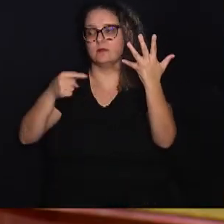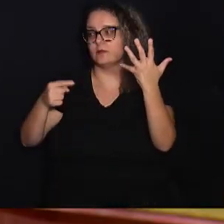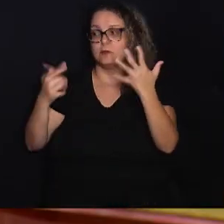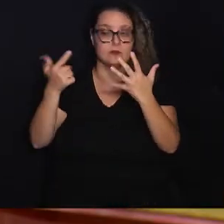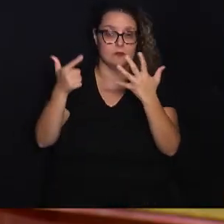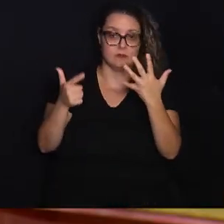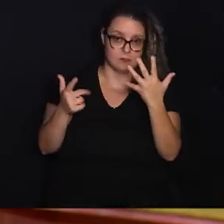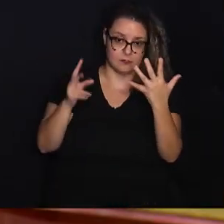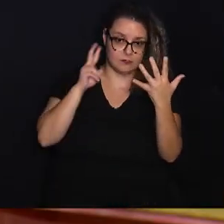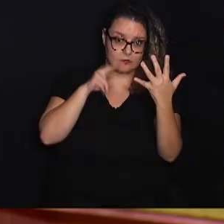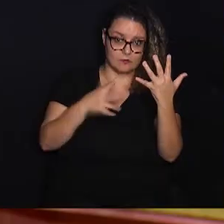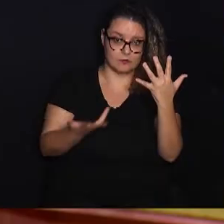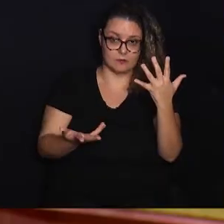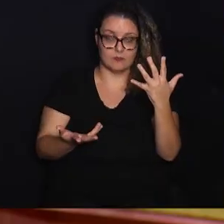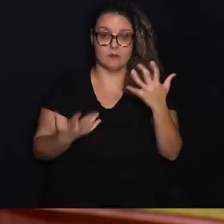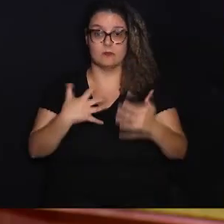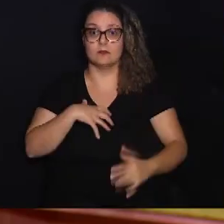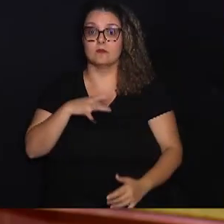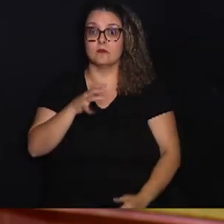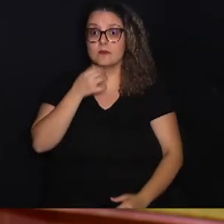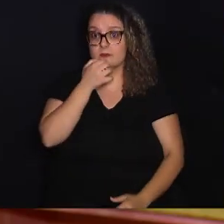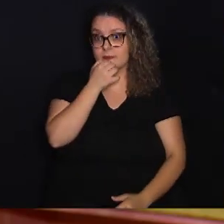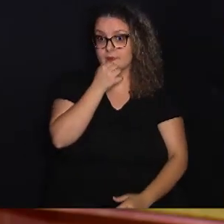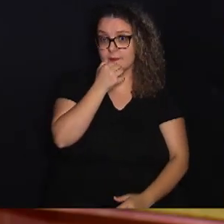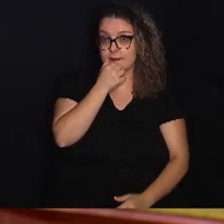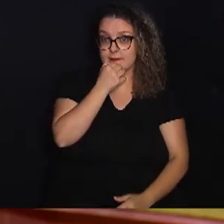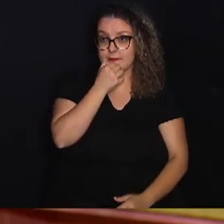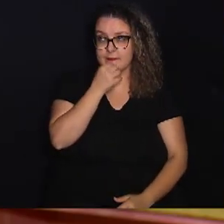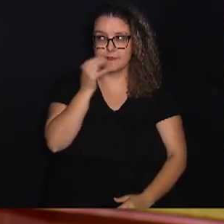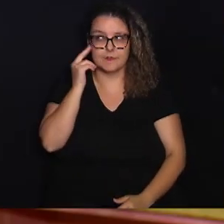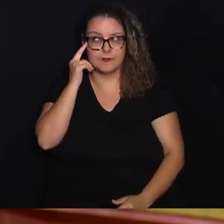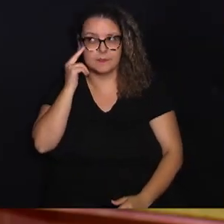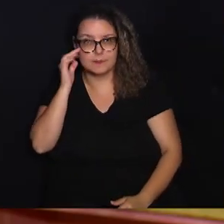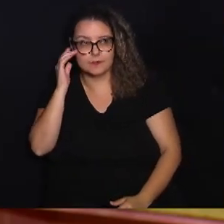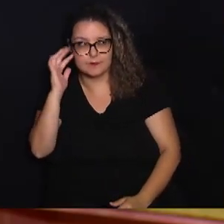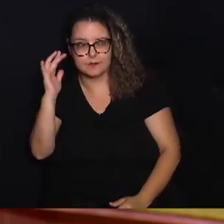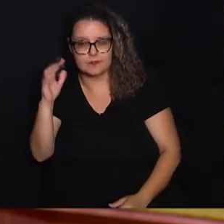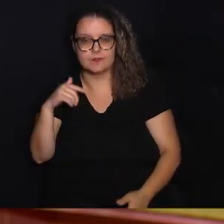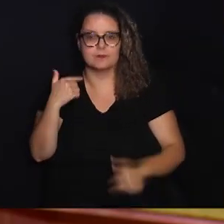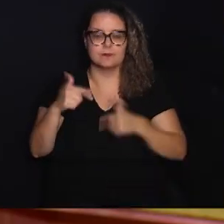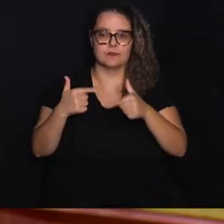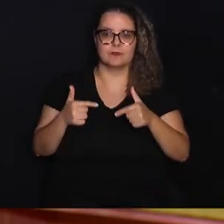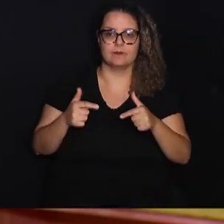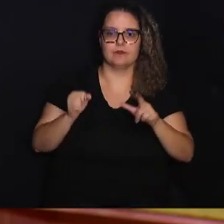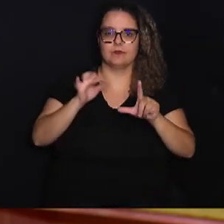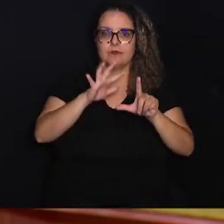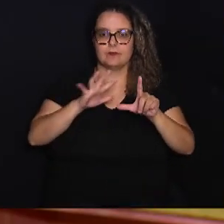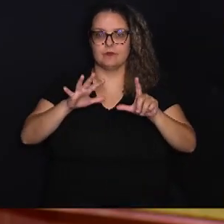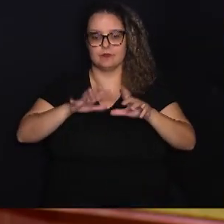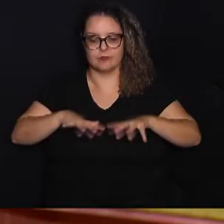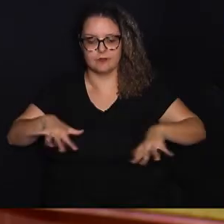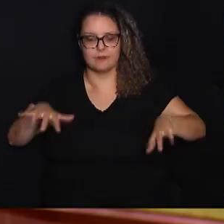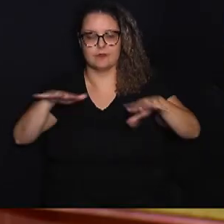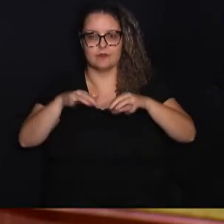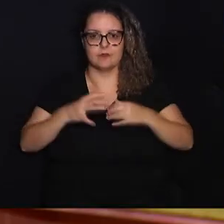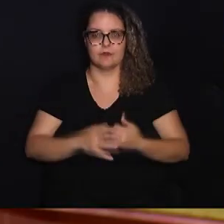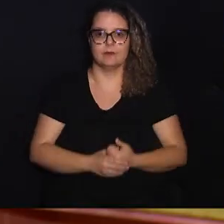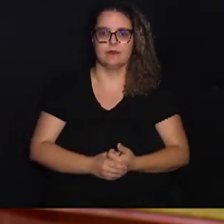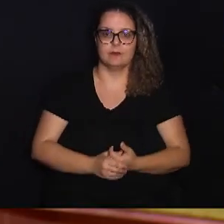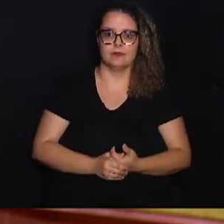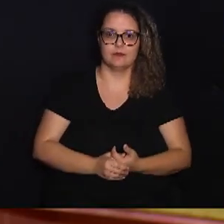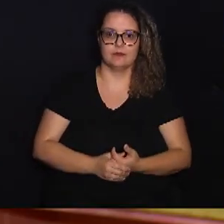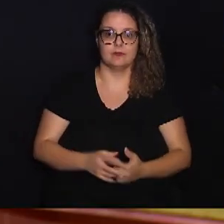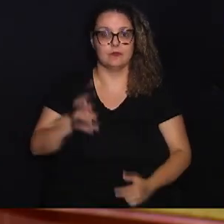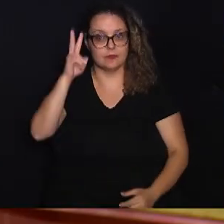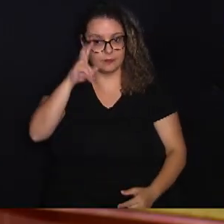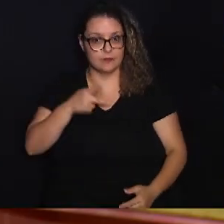enxergar. Então, dessa forma, a gente trabalha muito a imaginação da criança. Todas essas imagens. E essas histórias